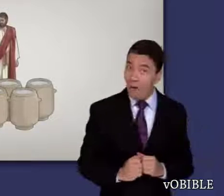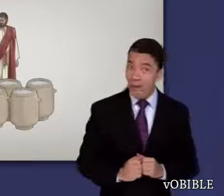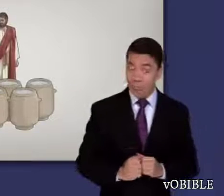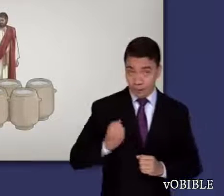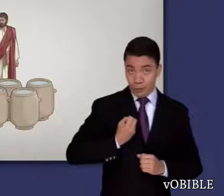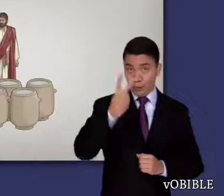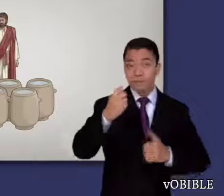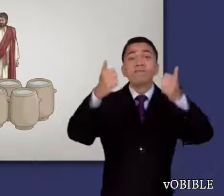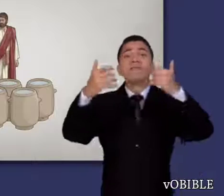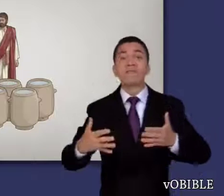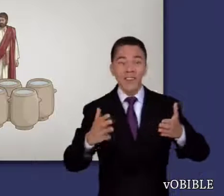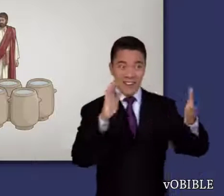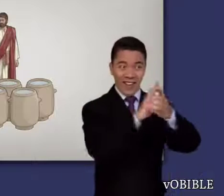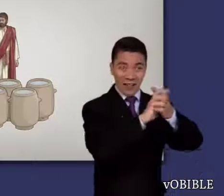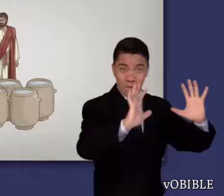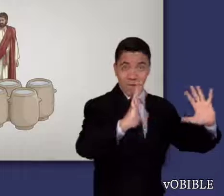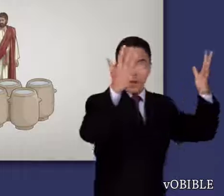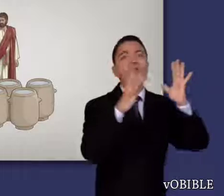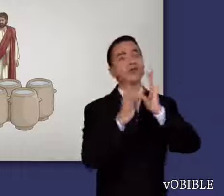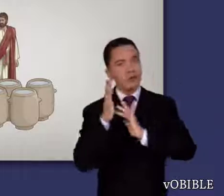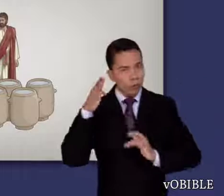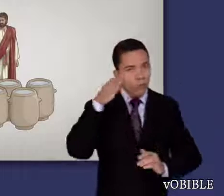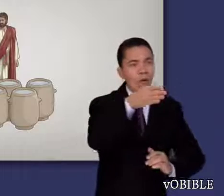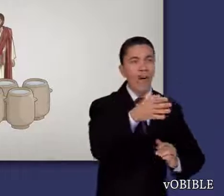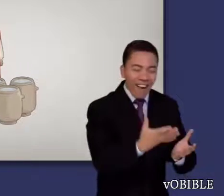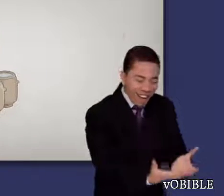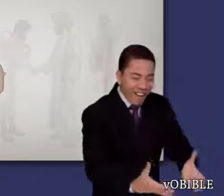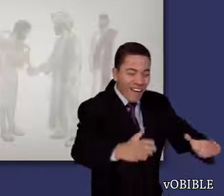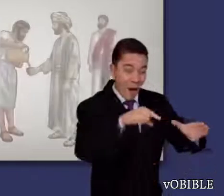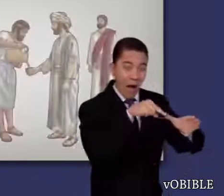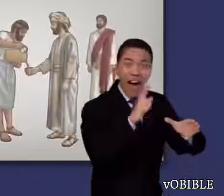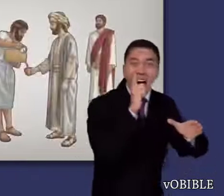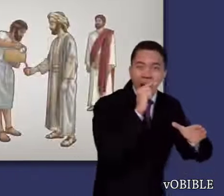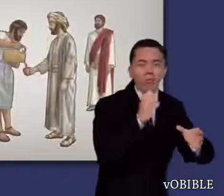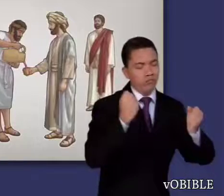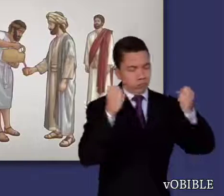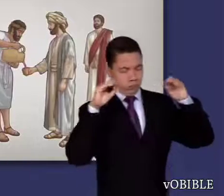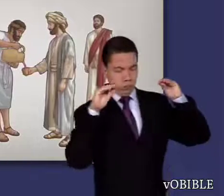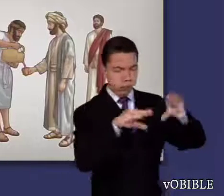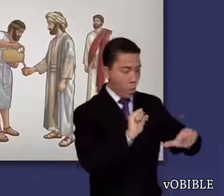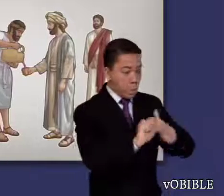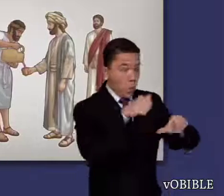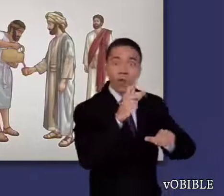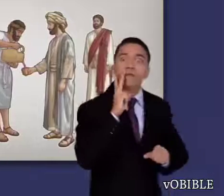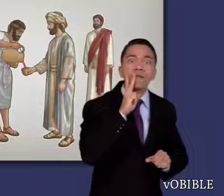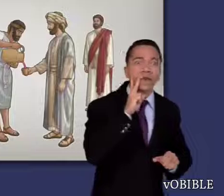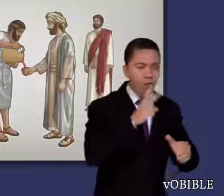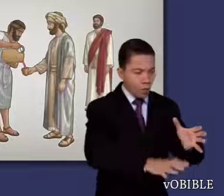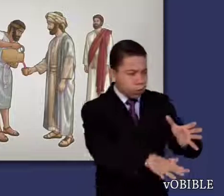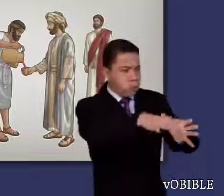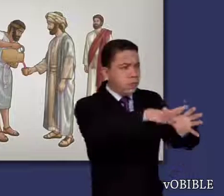milagre de Jesus numa festa de casamento em Caná. Quando o vinho acabou, ele milagrosamente transformou cerca